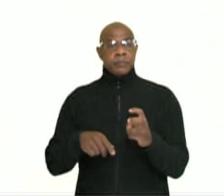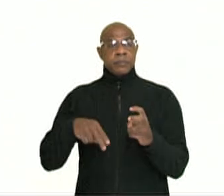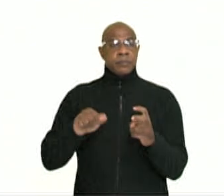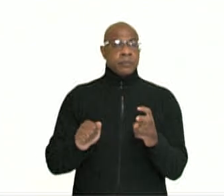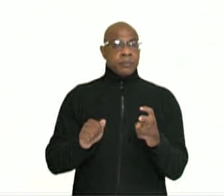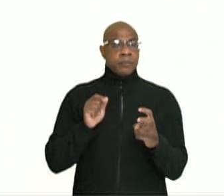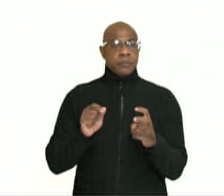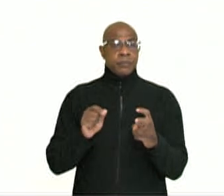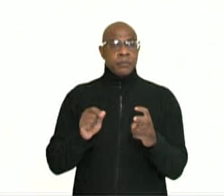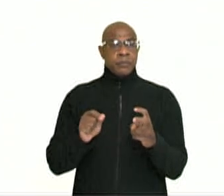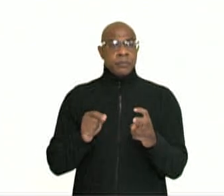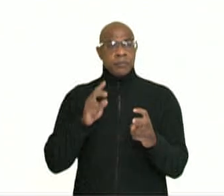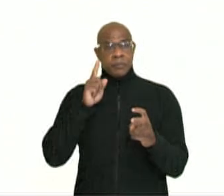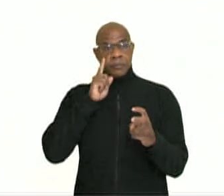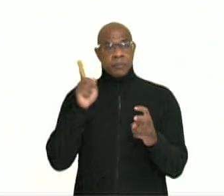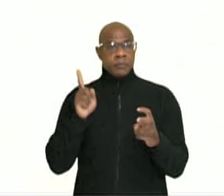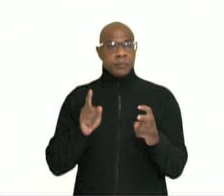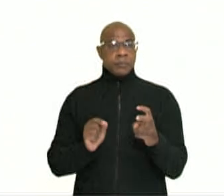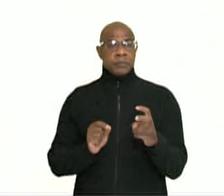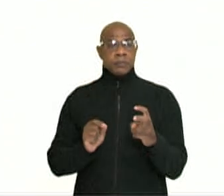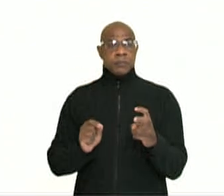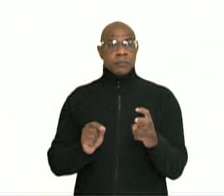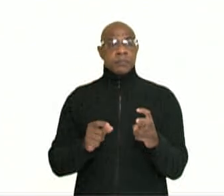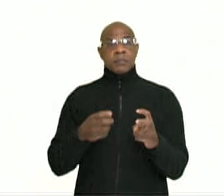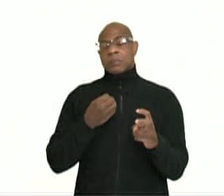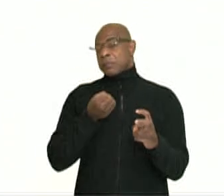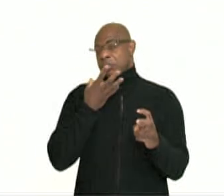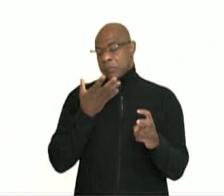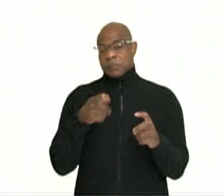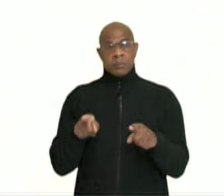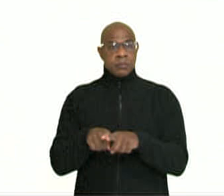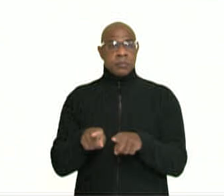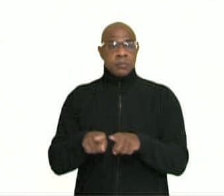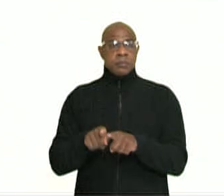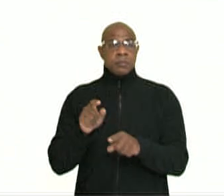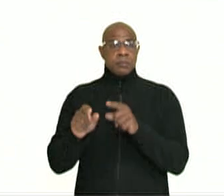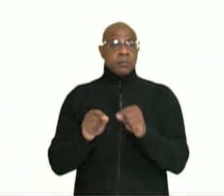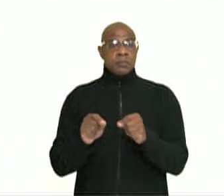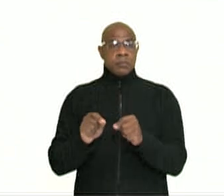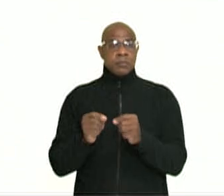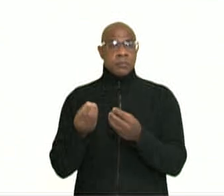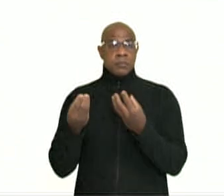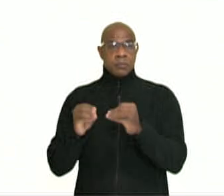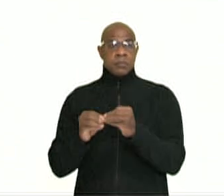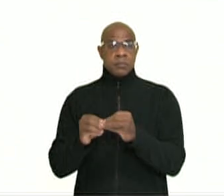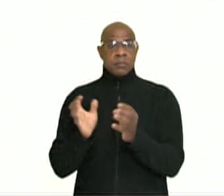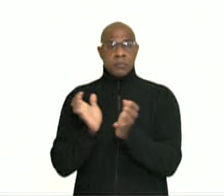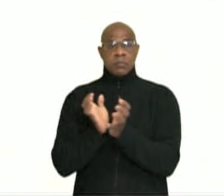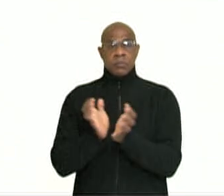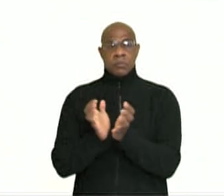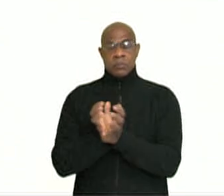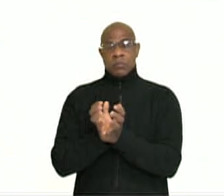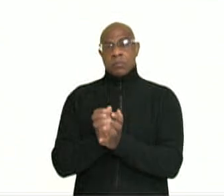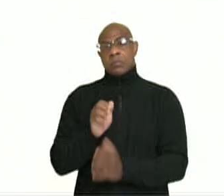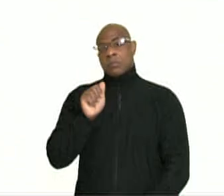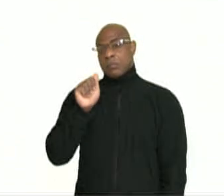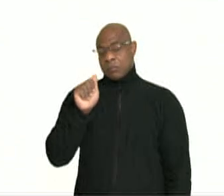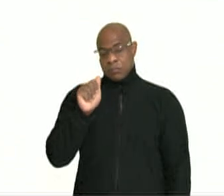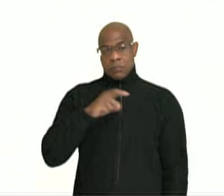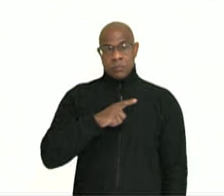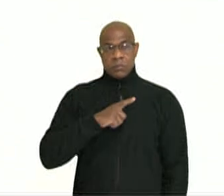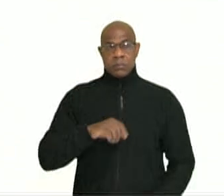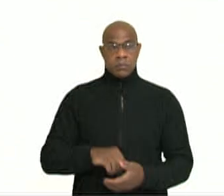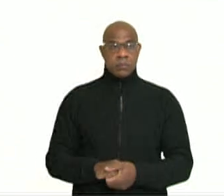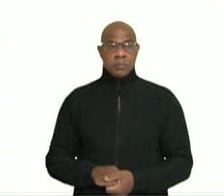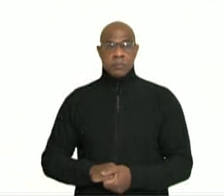que satisfaz a teoria do octeto é estável e é aplicado principalmente para os elementos do grupo A, que são os representativos lá da